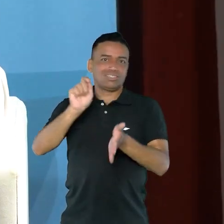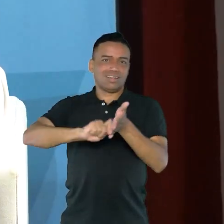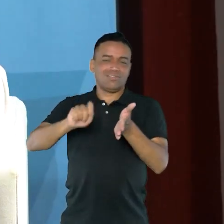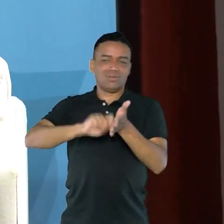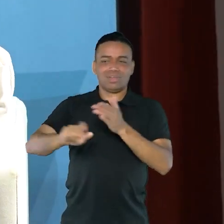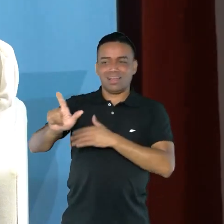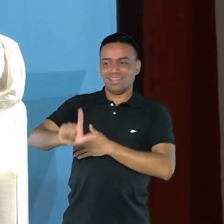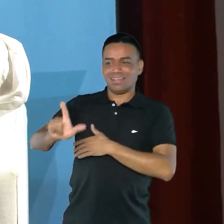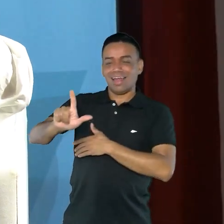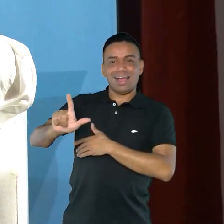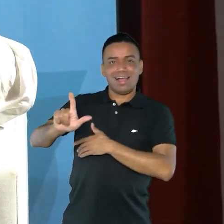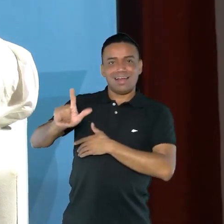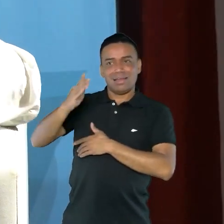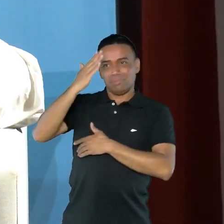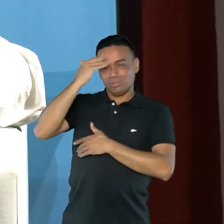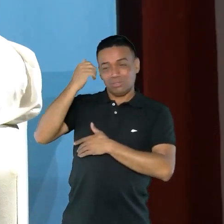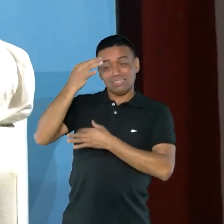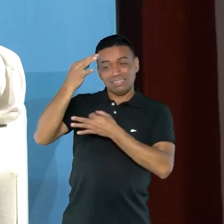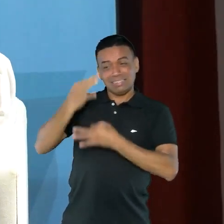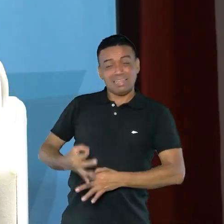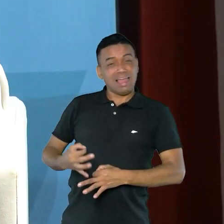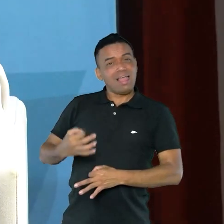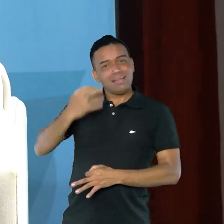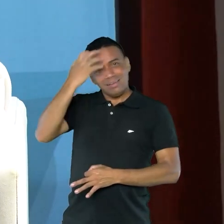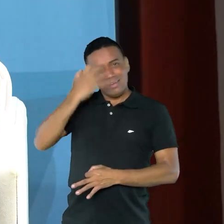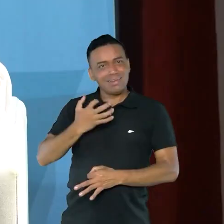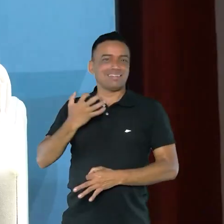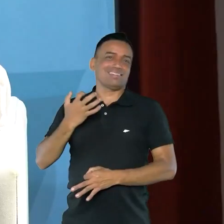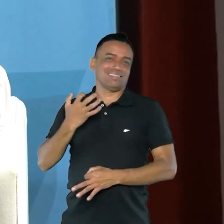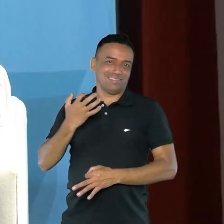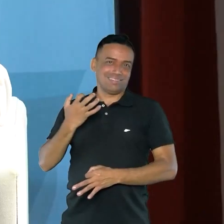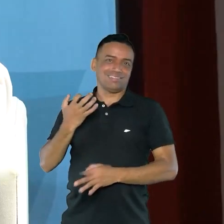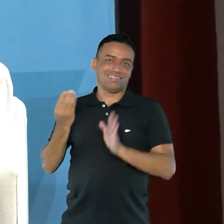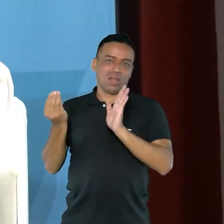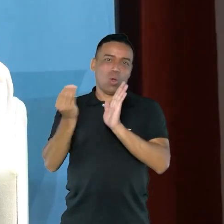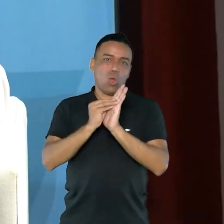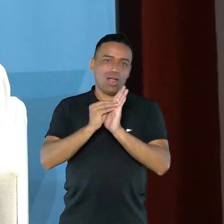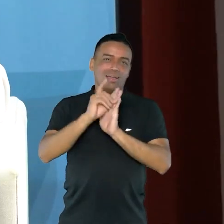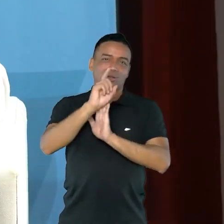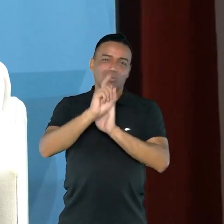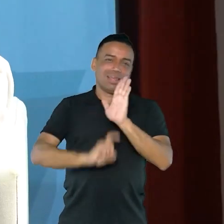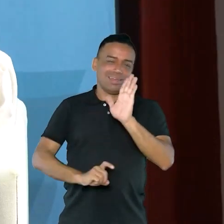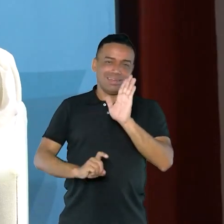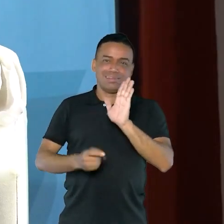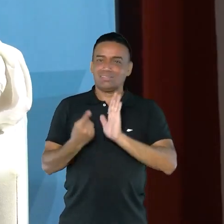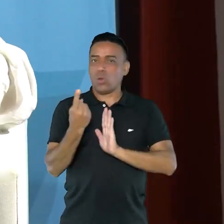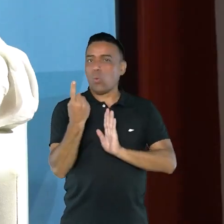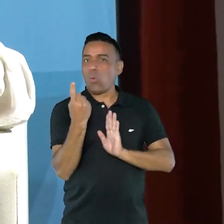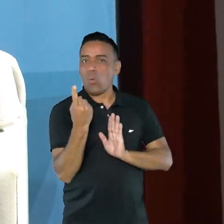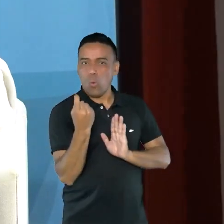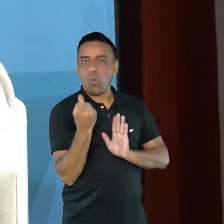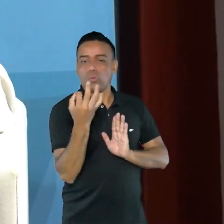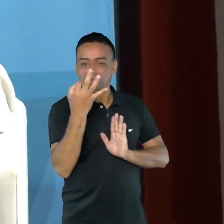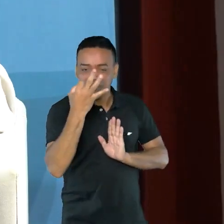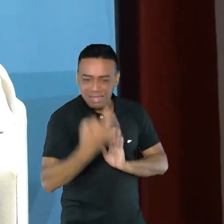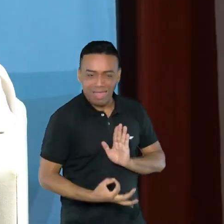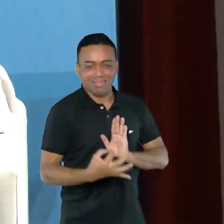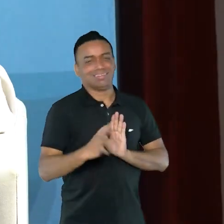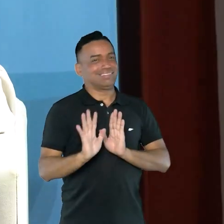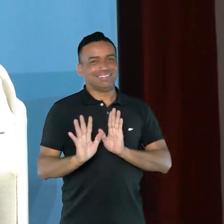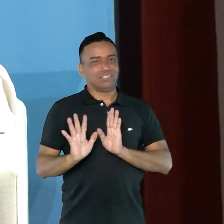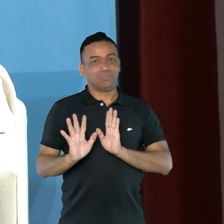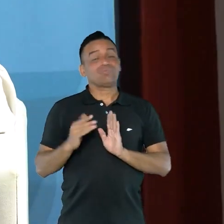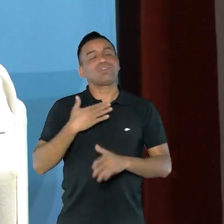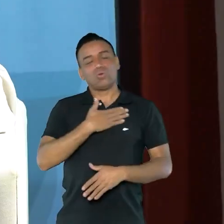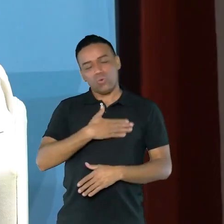literária de alguém que se sabe certo, que tem certeza de que aquilo que está fazendo é a única coisa correta, né? Então